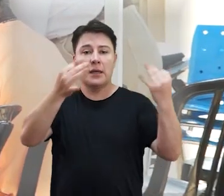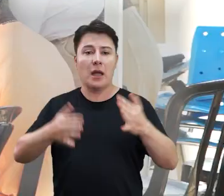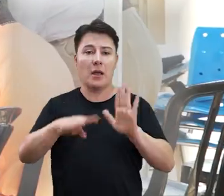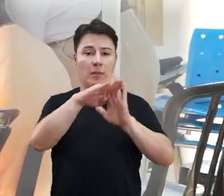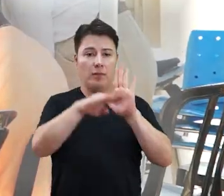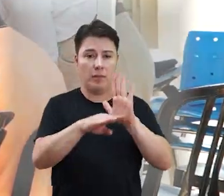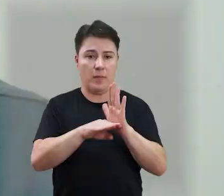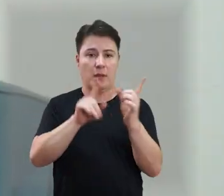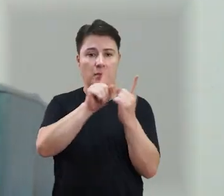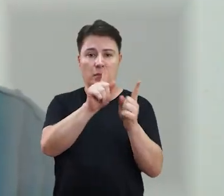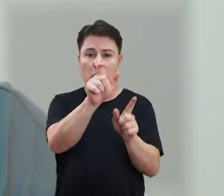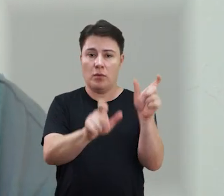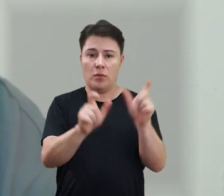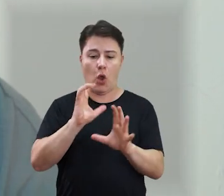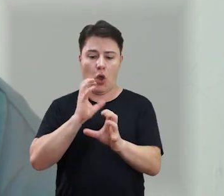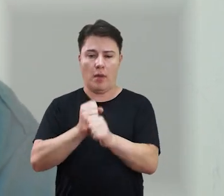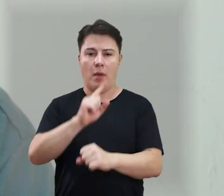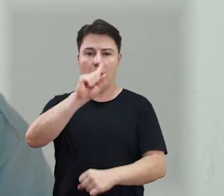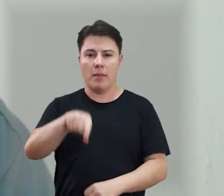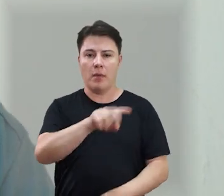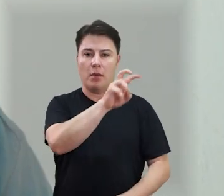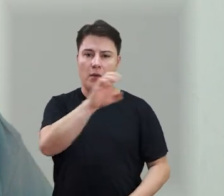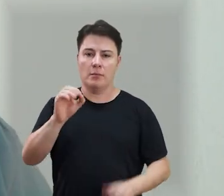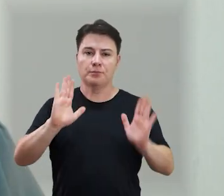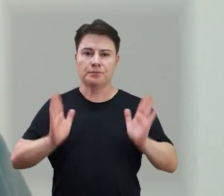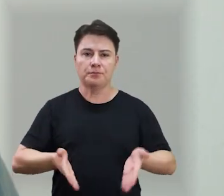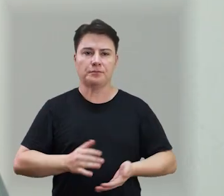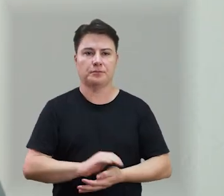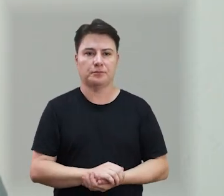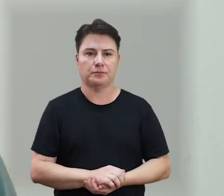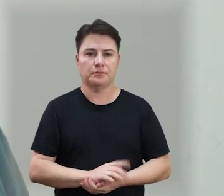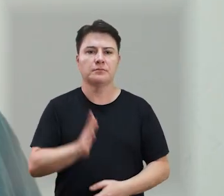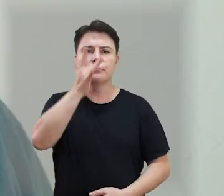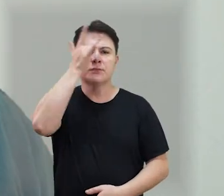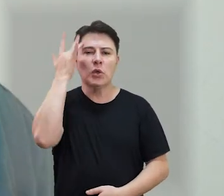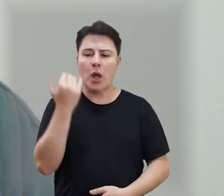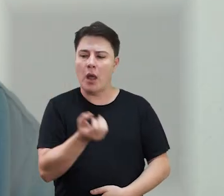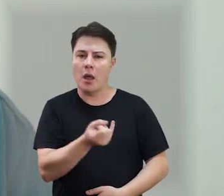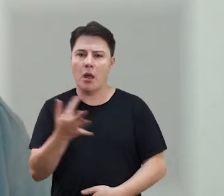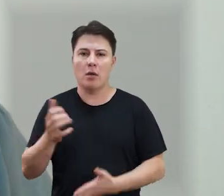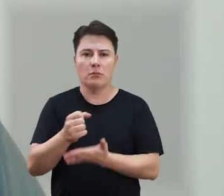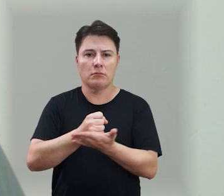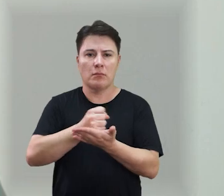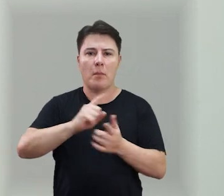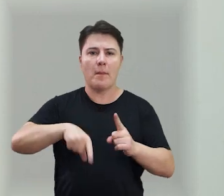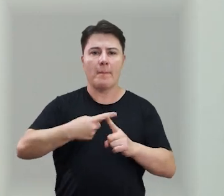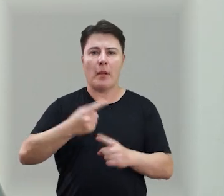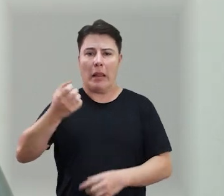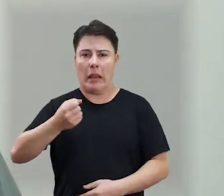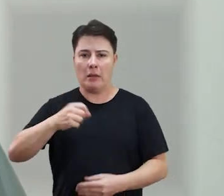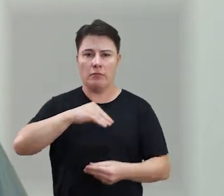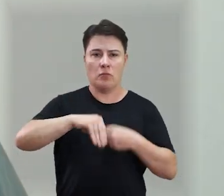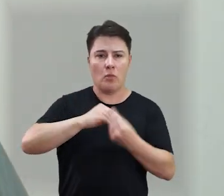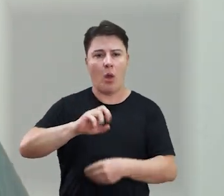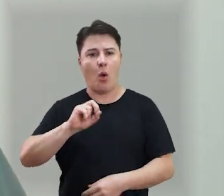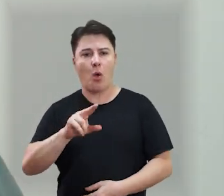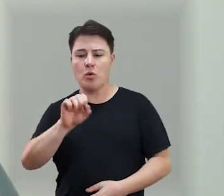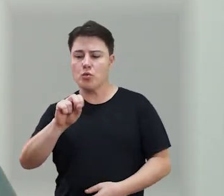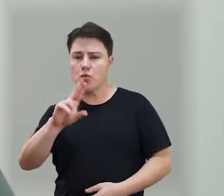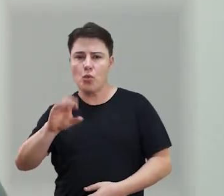edon o parlamentar falou da importância do projeto que atendeu mais de 15 pessoas na